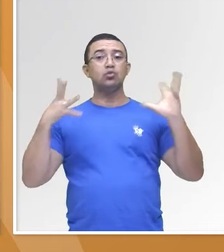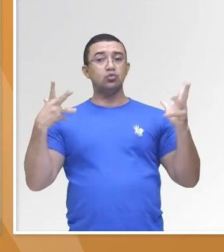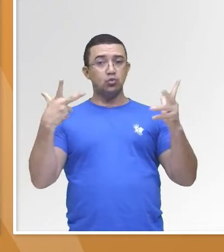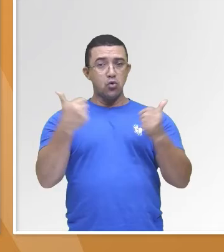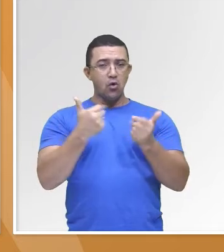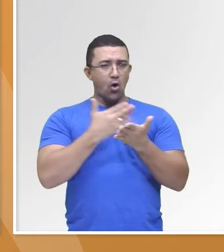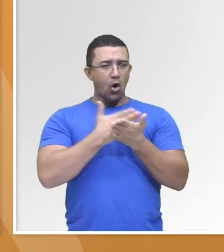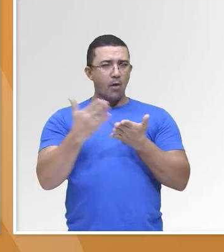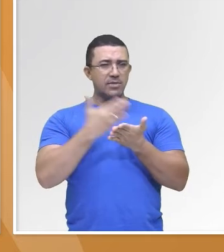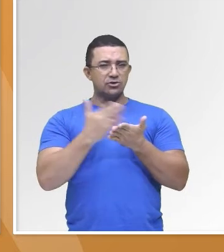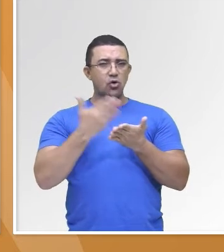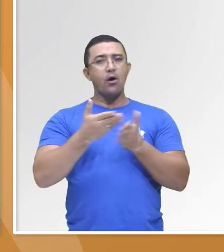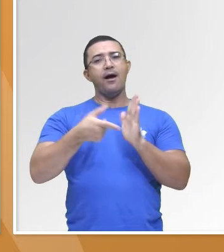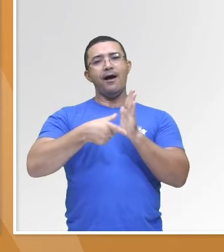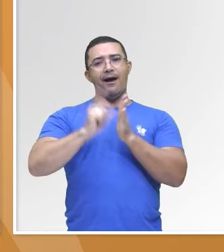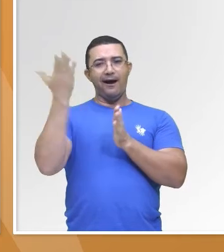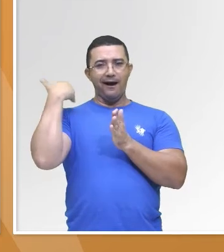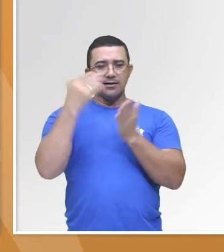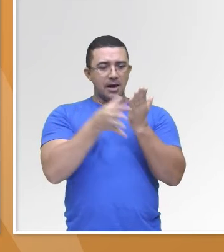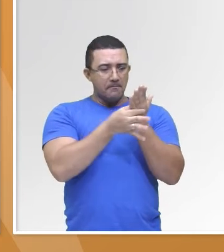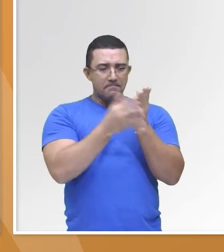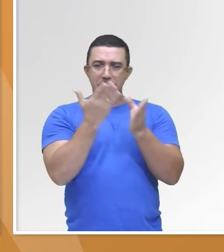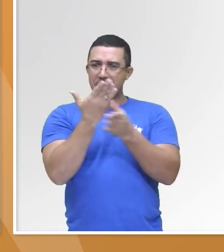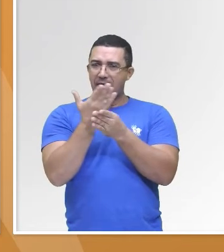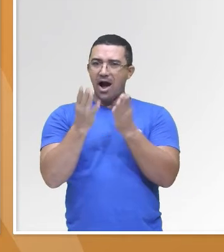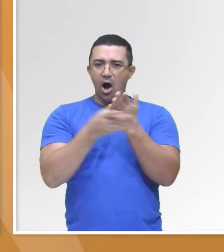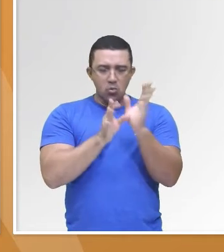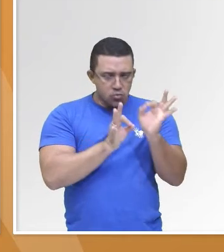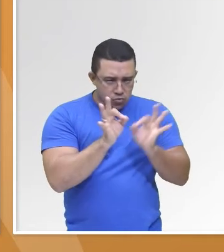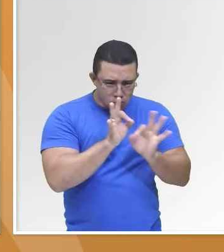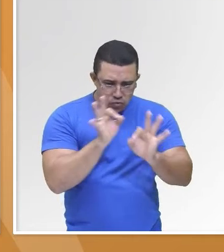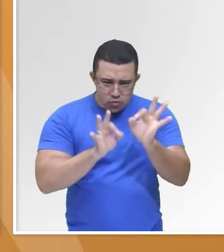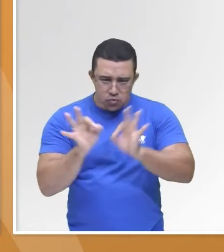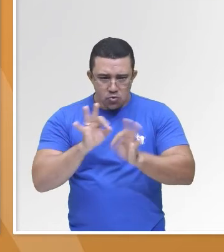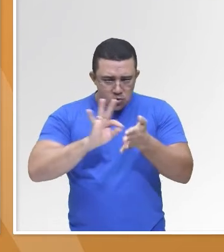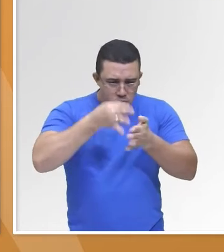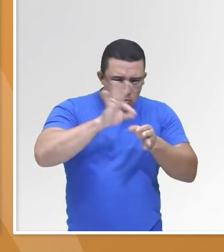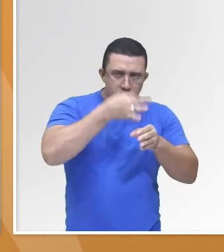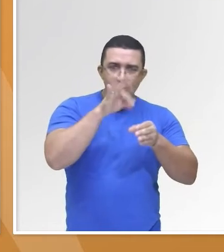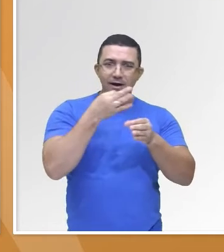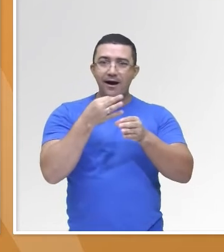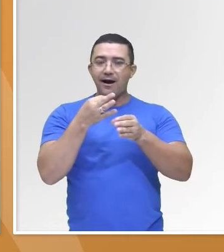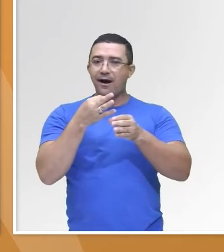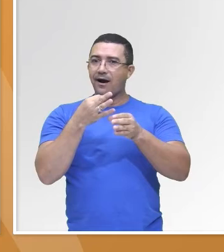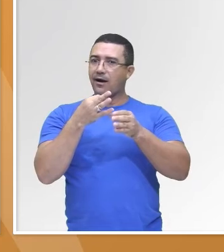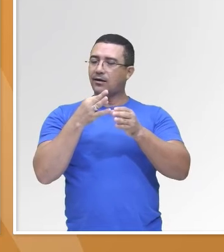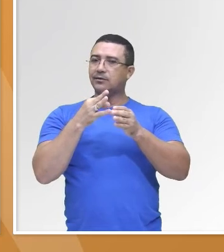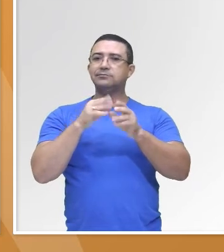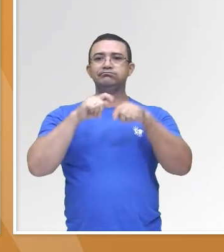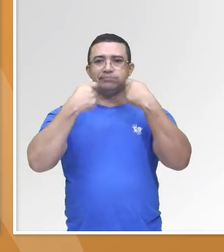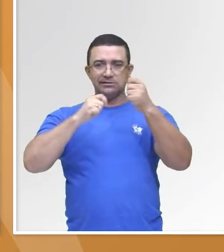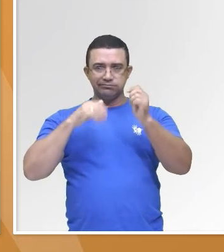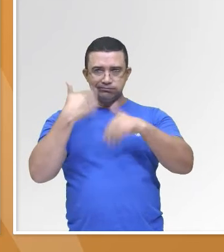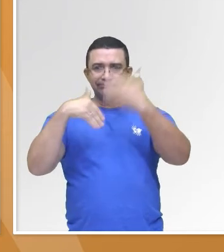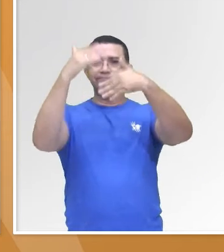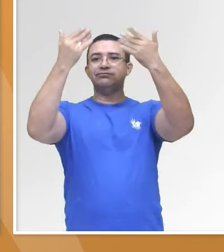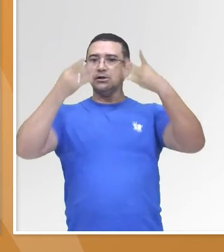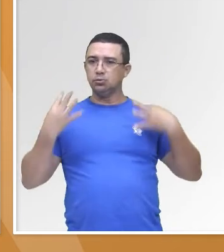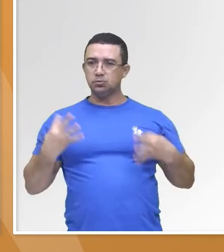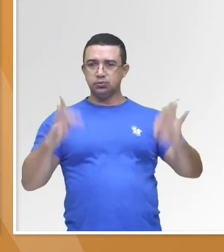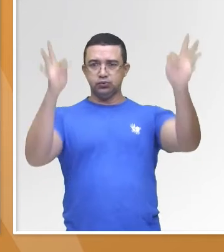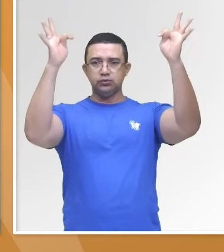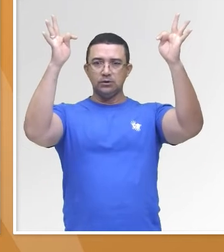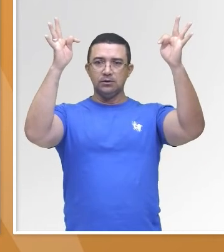com artesanato, depois a manufatura, e aí chegou o momento que era necessário o desenvolvimento